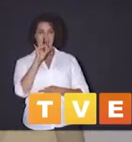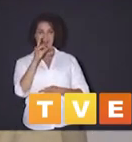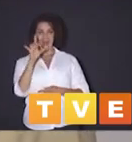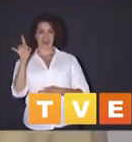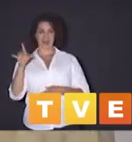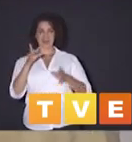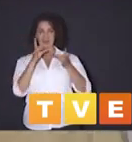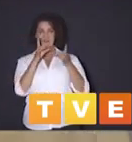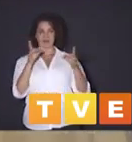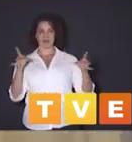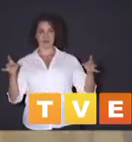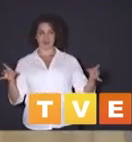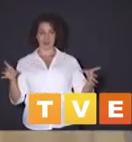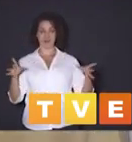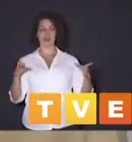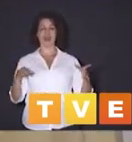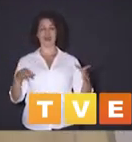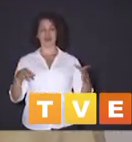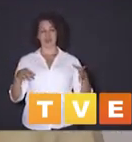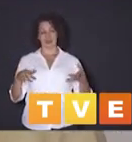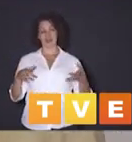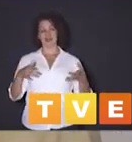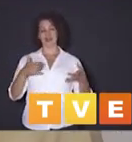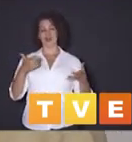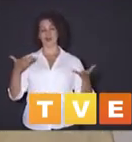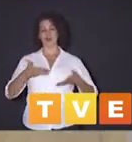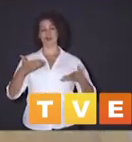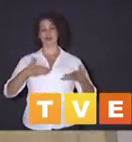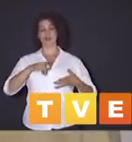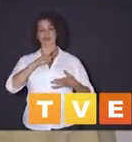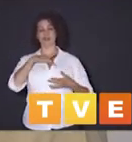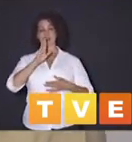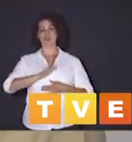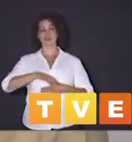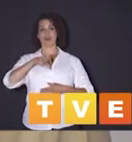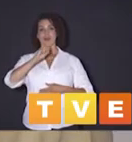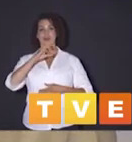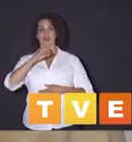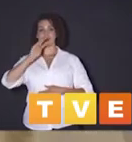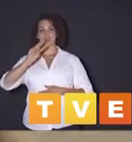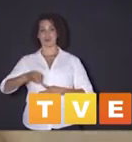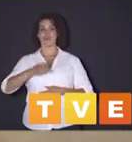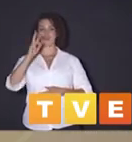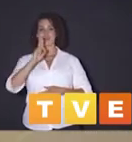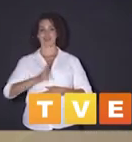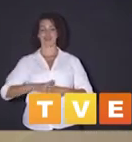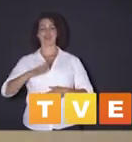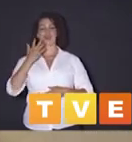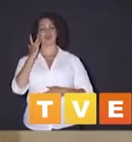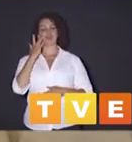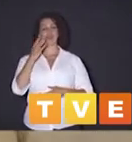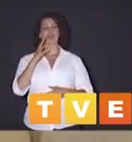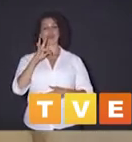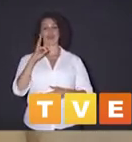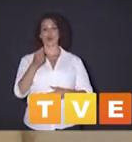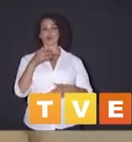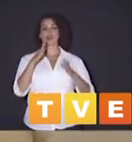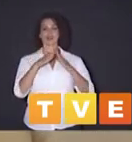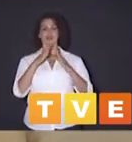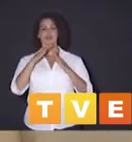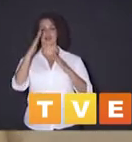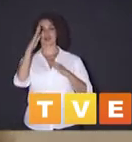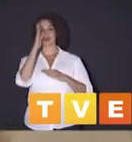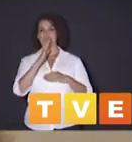realmente talvez muitas que tenha mais cópias instaladas em um software brasileiro a gente está em praticamente todas as residências no